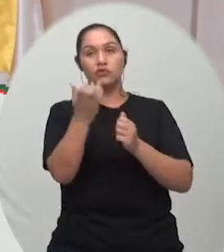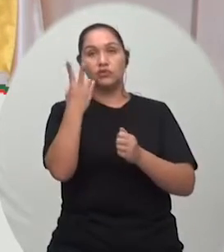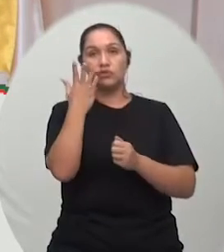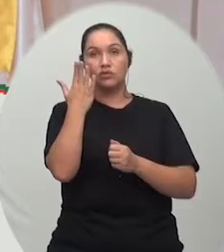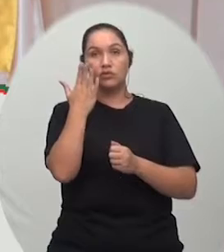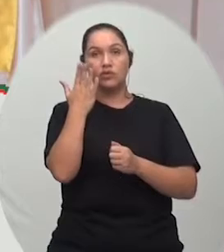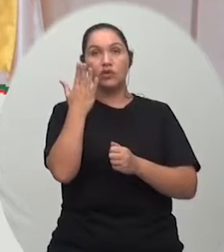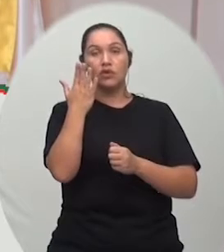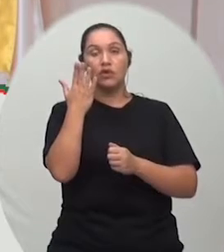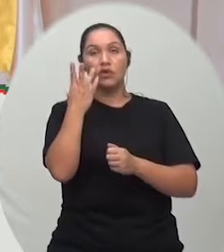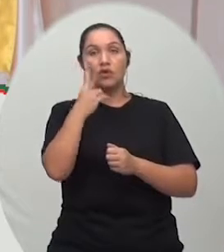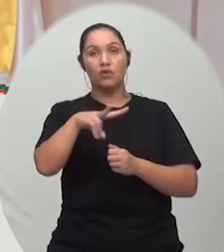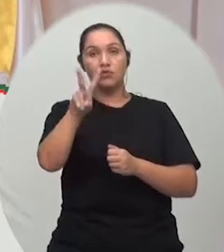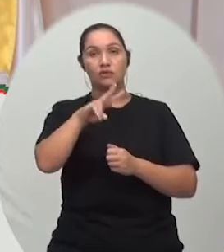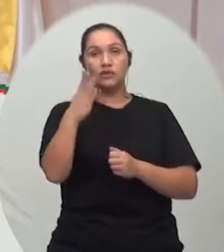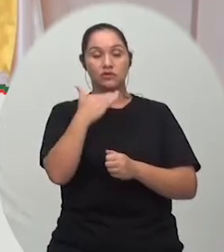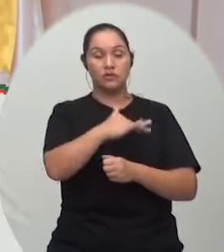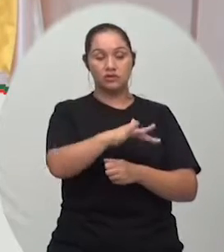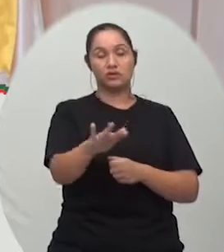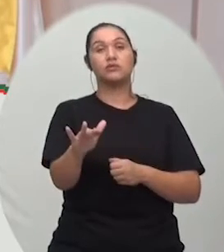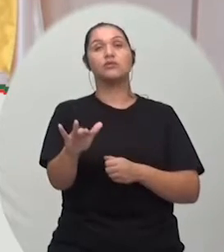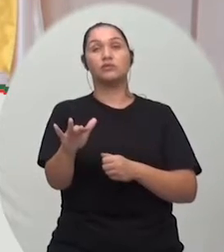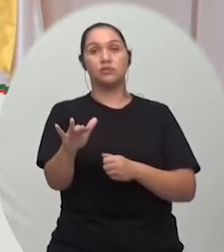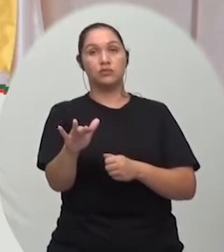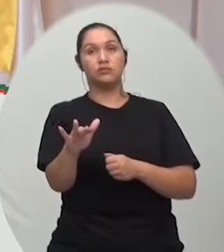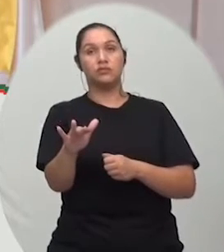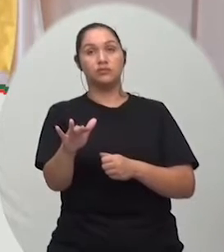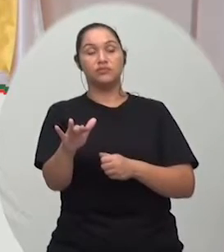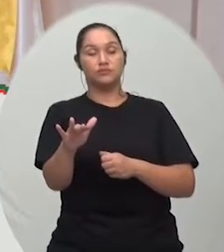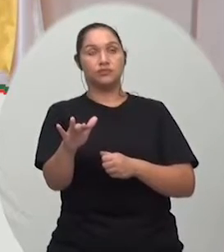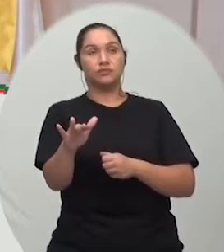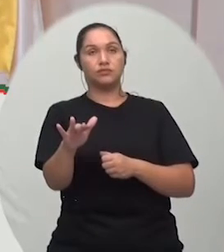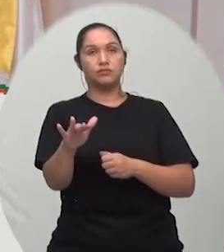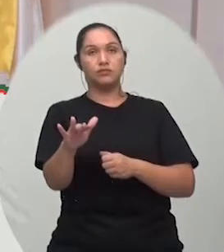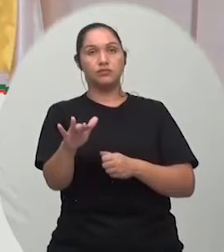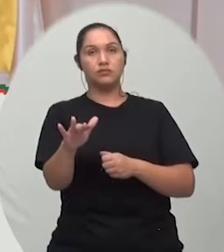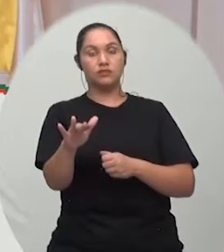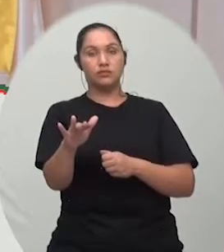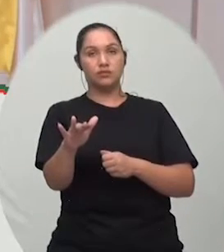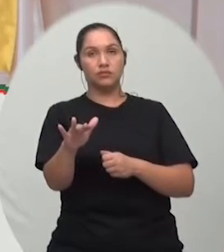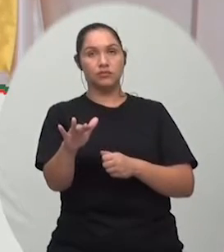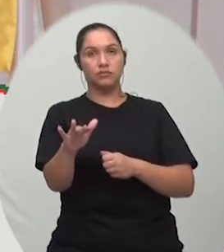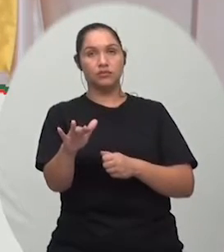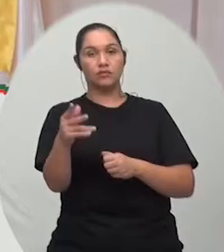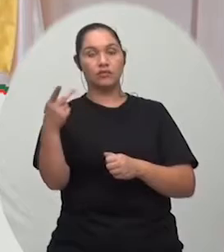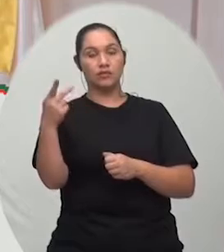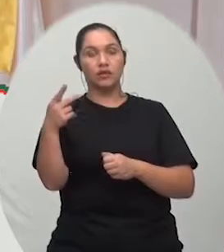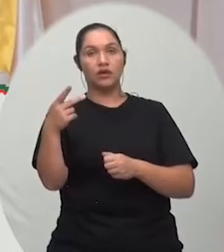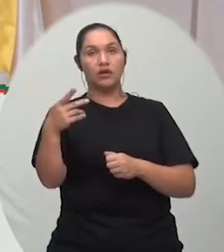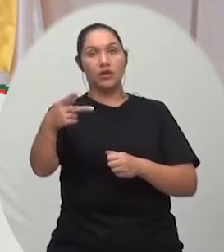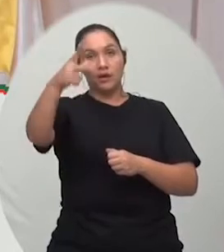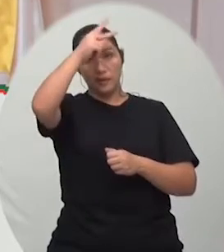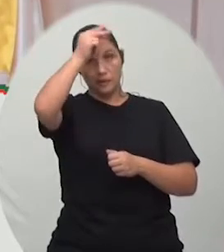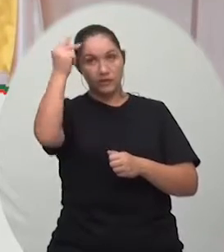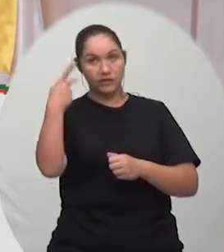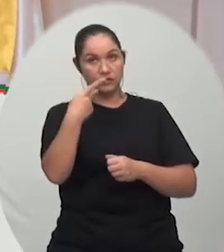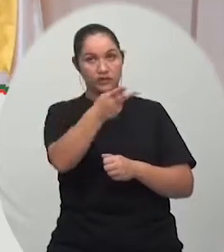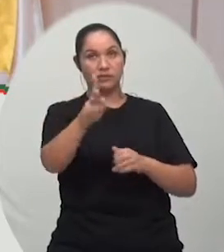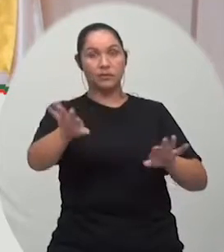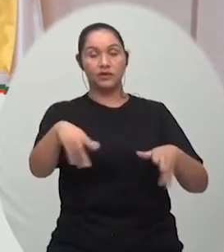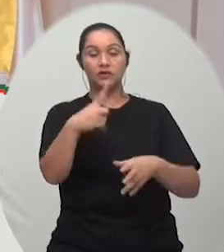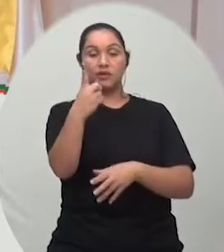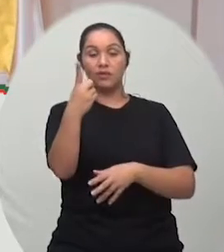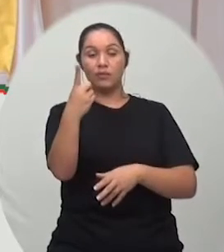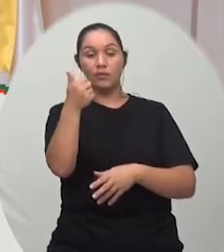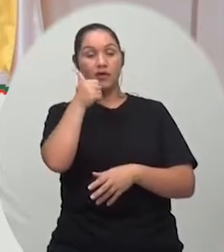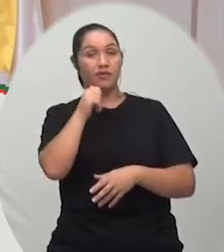uma das vereadoras mirins eleitas esse ano comentou que precisou utilizar a UPA da Próspera, e ela parabenizou o prefeito porque o